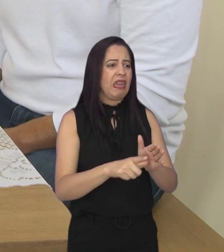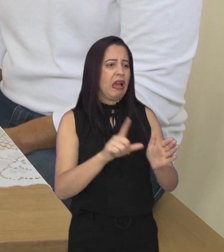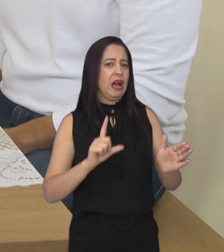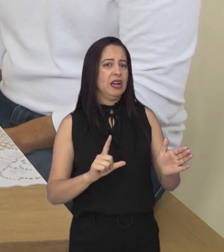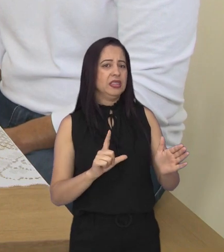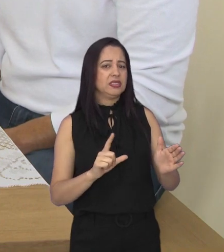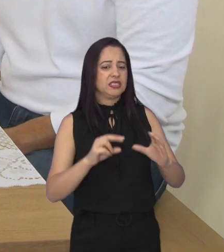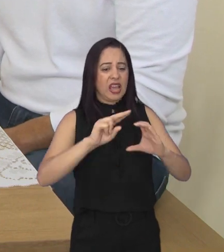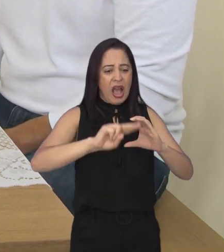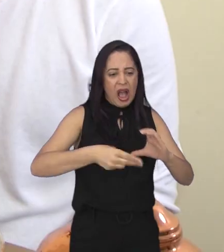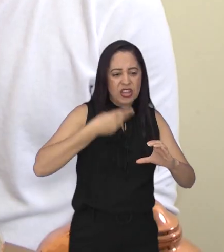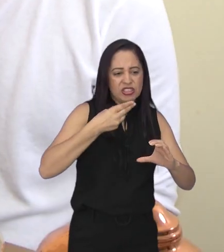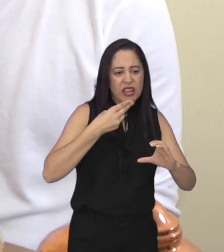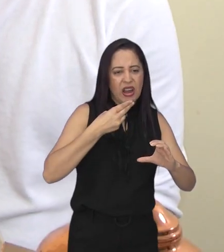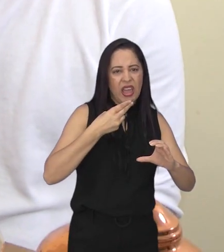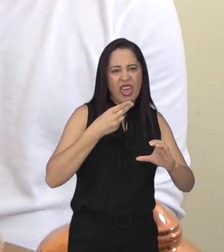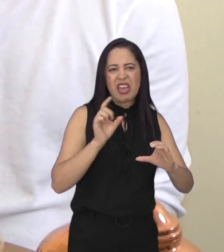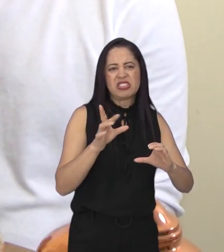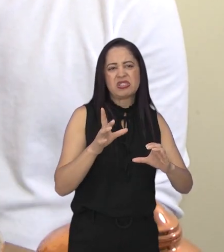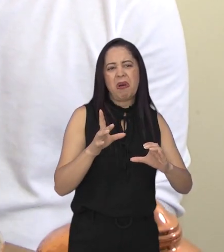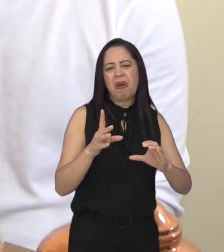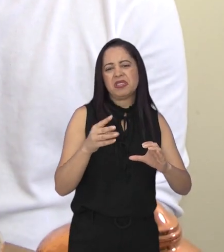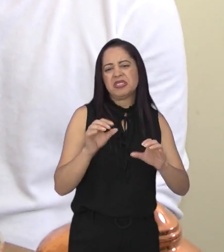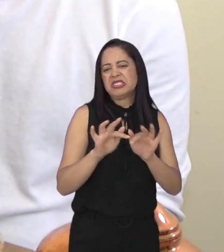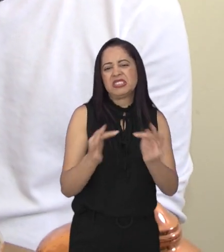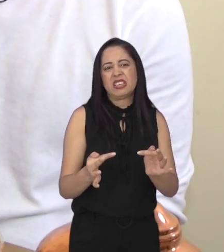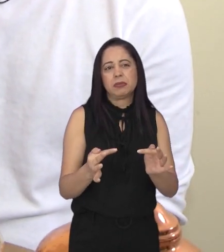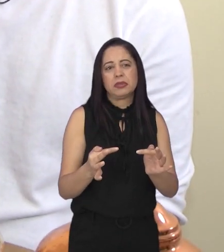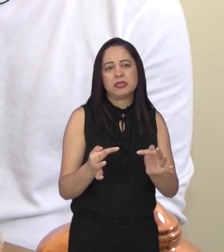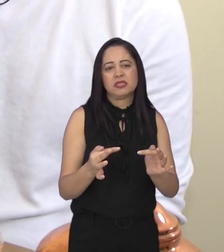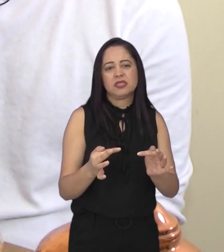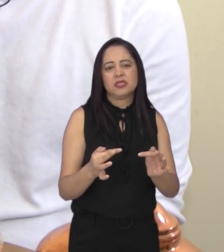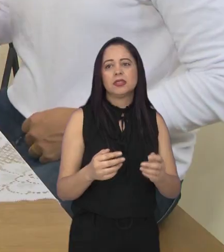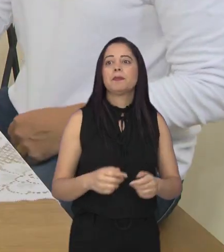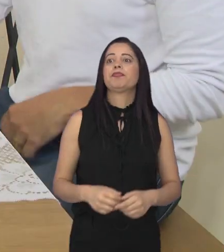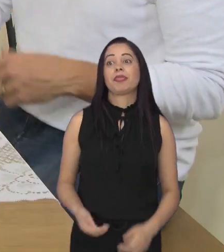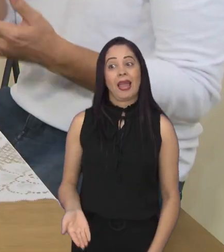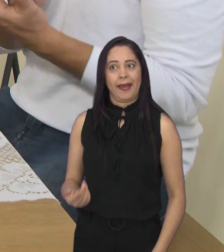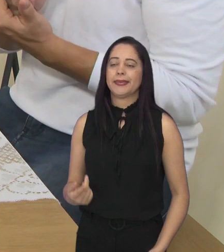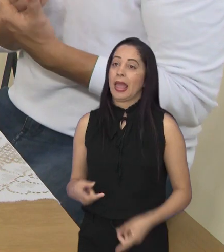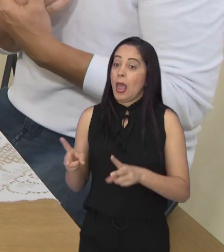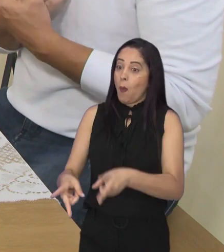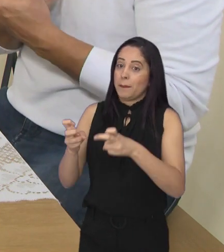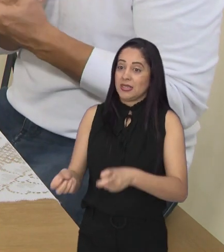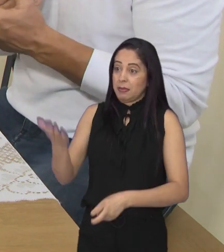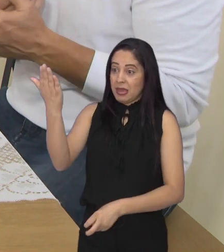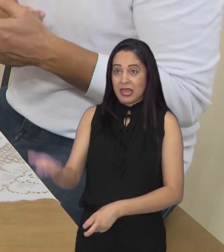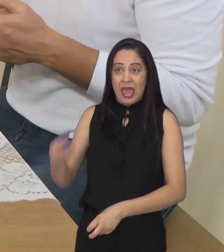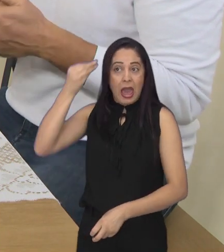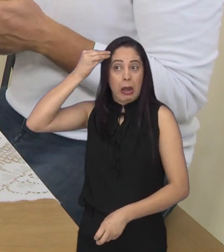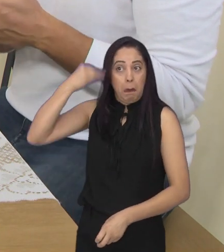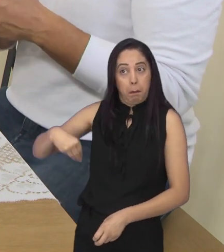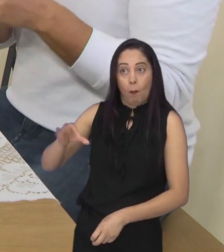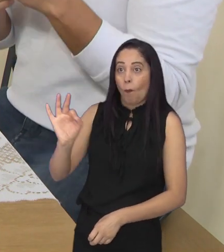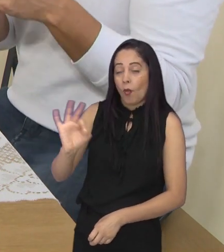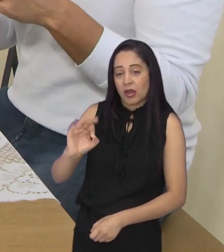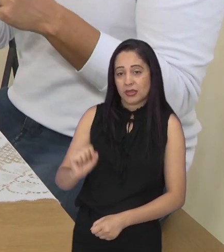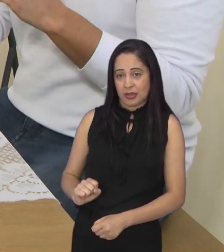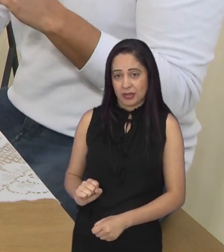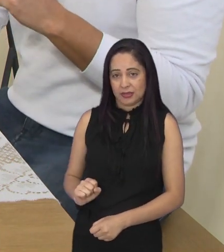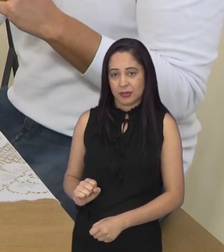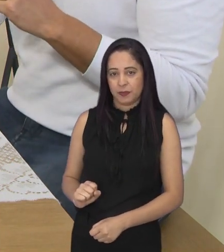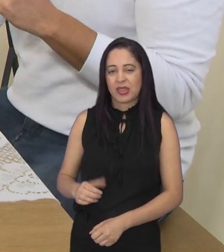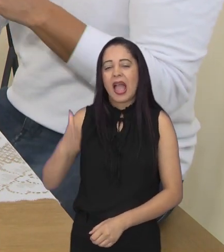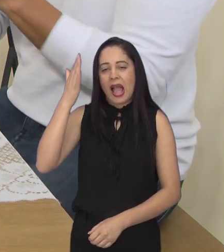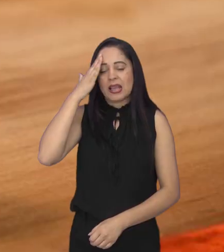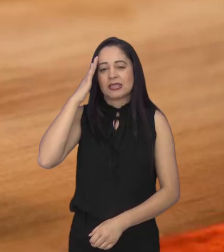a geleia era o plano B. Porque eu vi que ela não desistiu. Maravilha. Nossa, tem uma coisa muito legal que eu acho que pode entrar. Para fazer